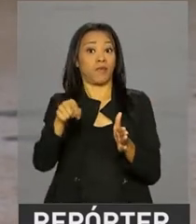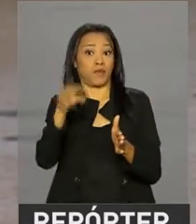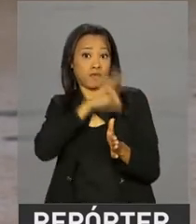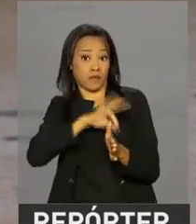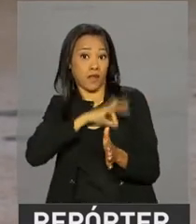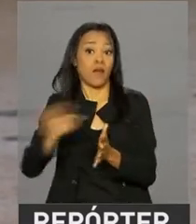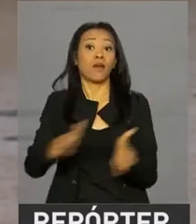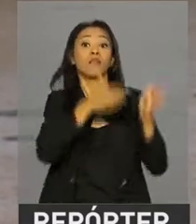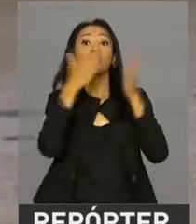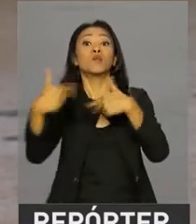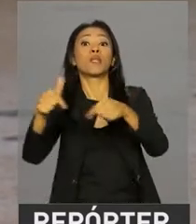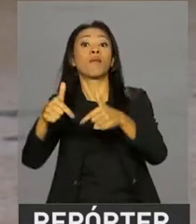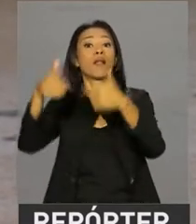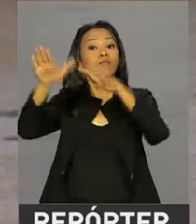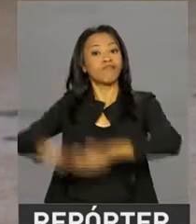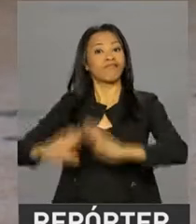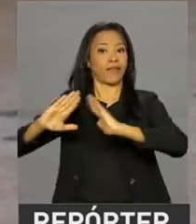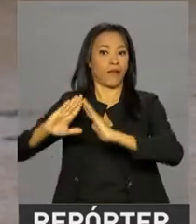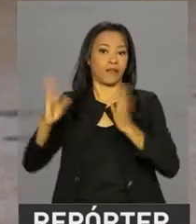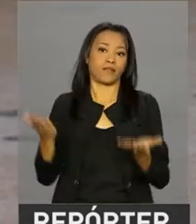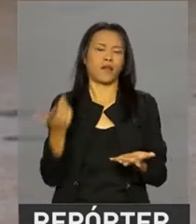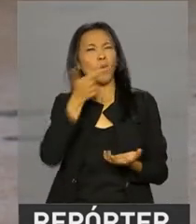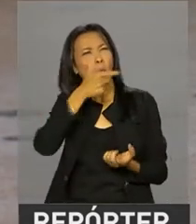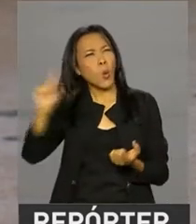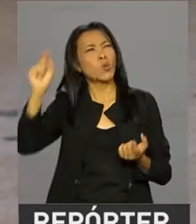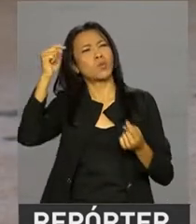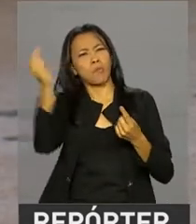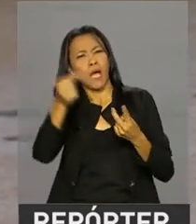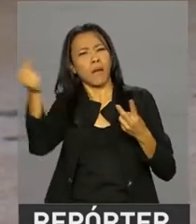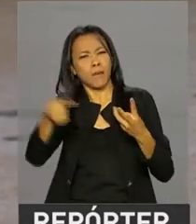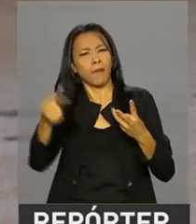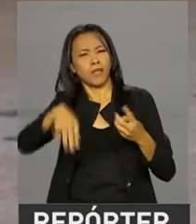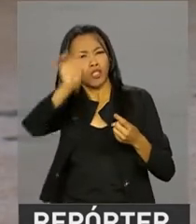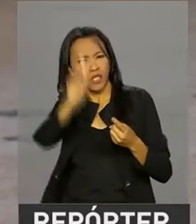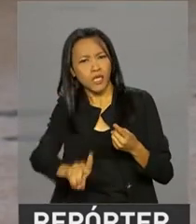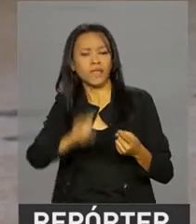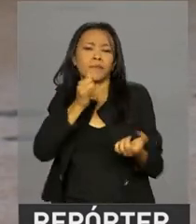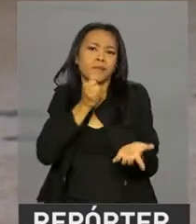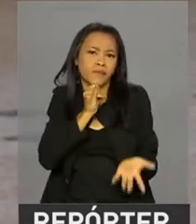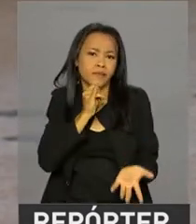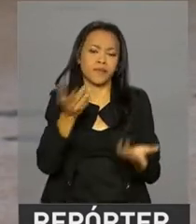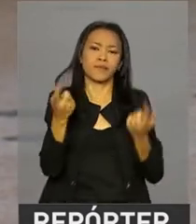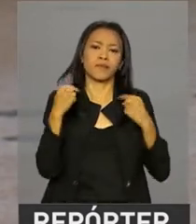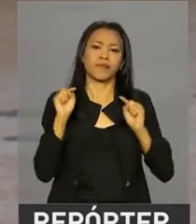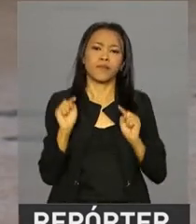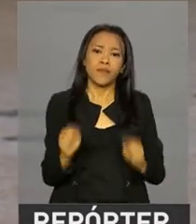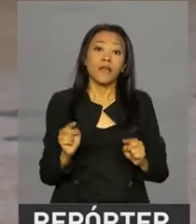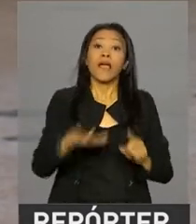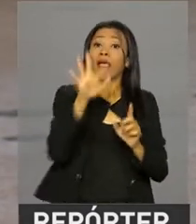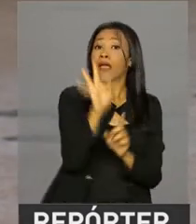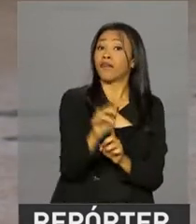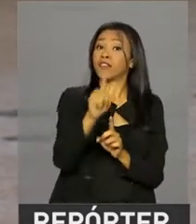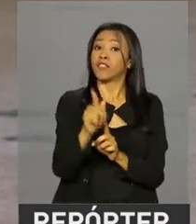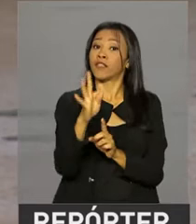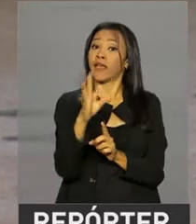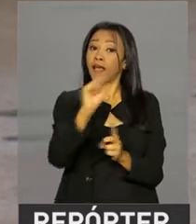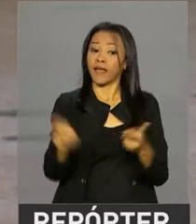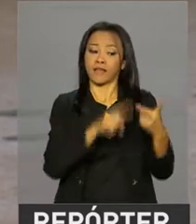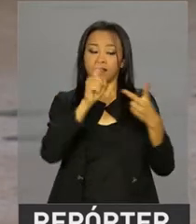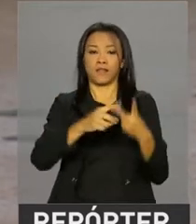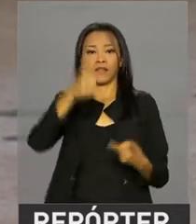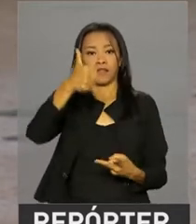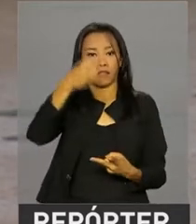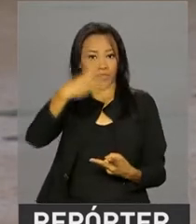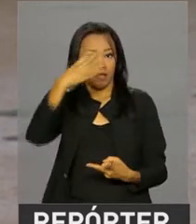em casa. Agora, outros pontos e outros direitos do trabalhador, como, por exemplo, a questão do FGTS, do